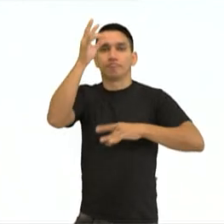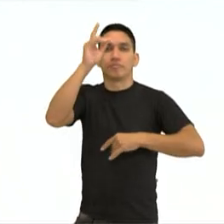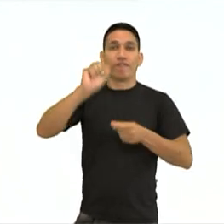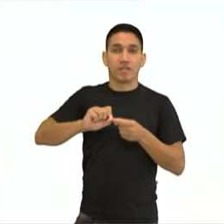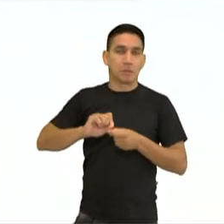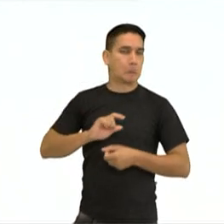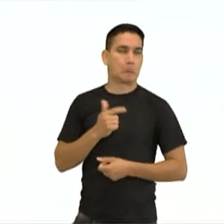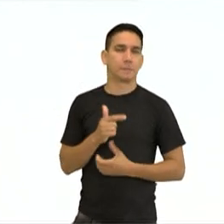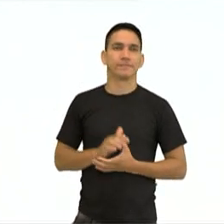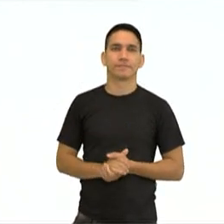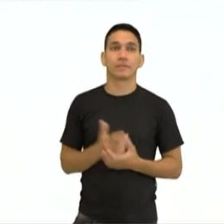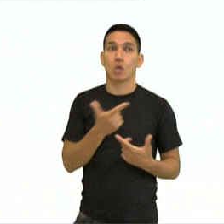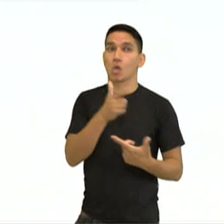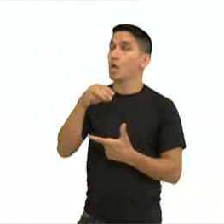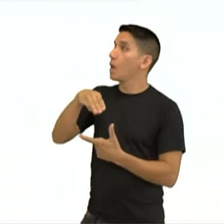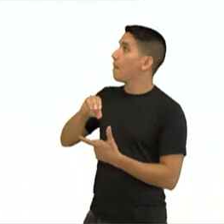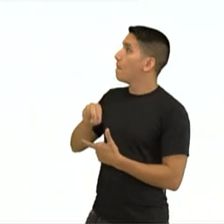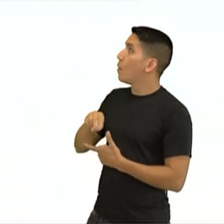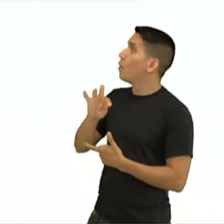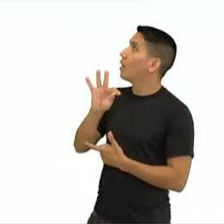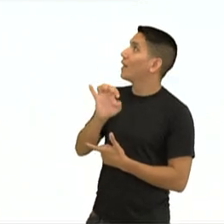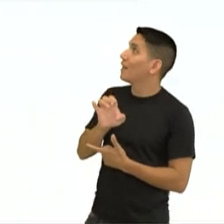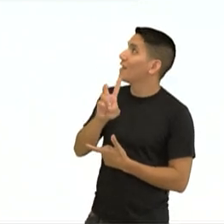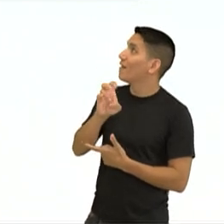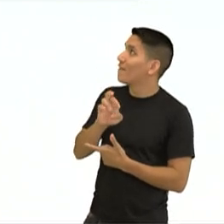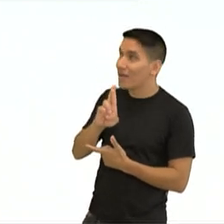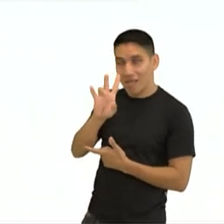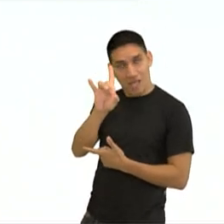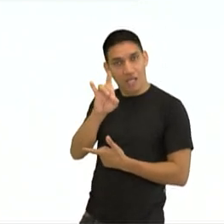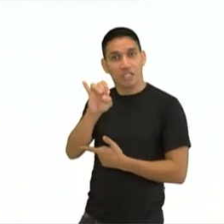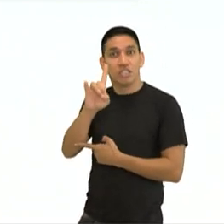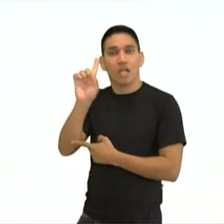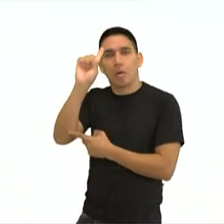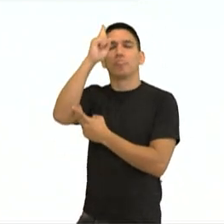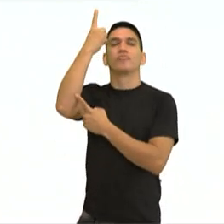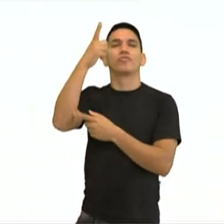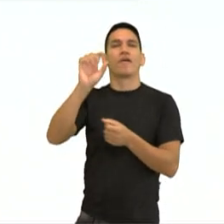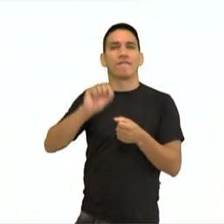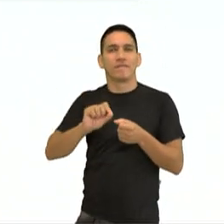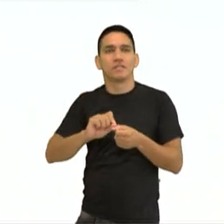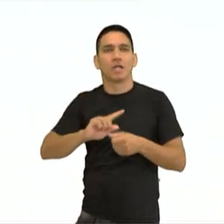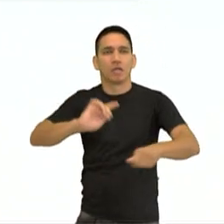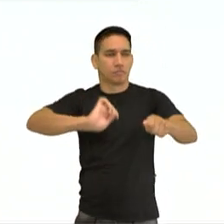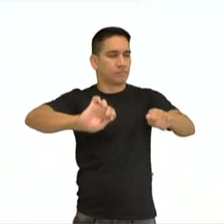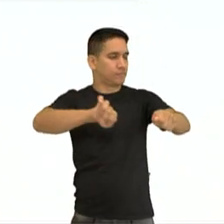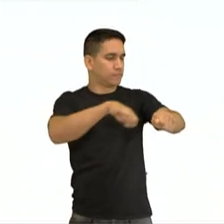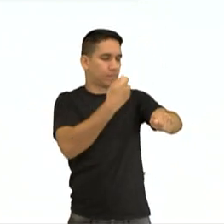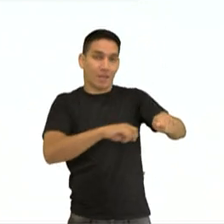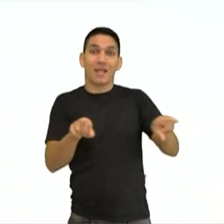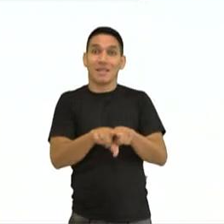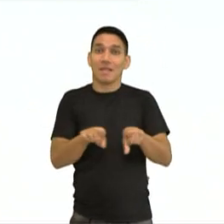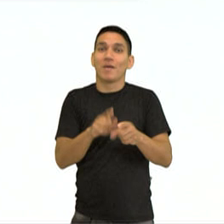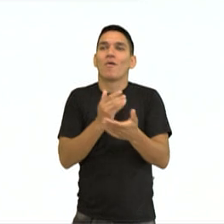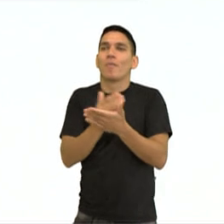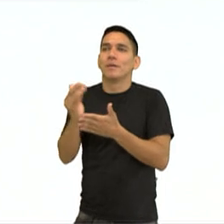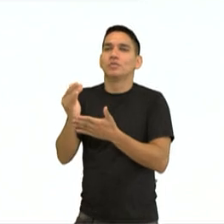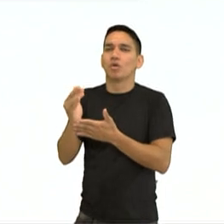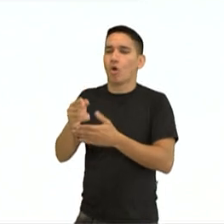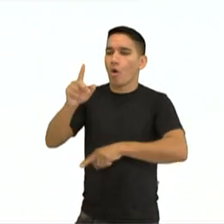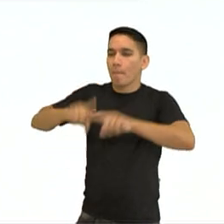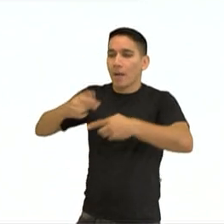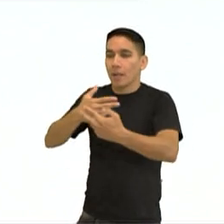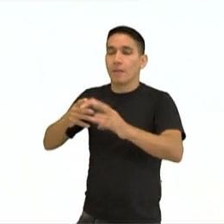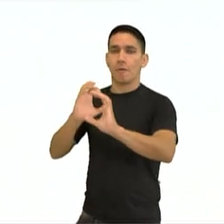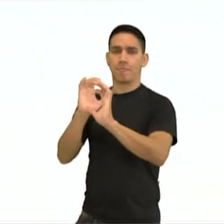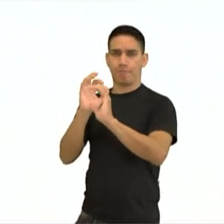foi um exímio violinista, foi o primeiro a renunciar à predominância dos instrumentos de sopro, né, privilegiando